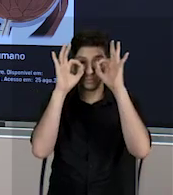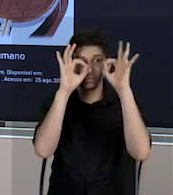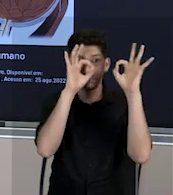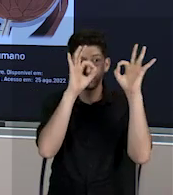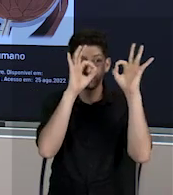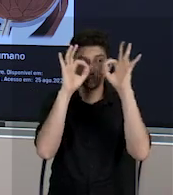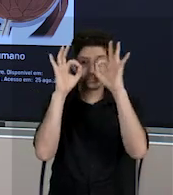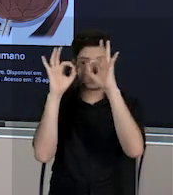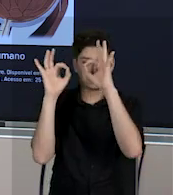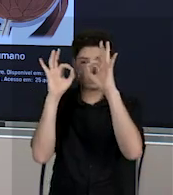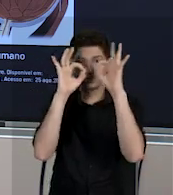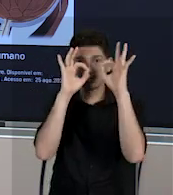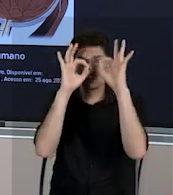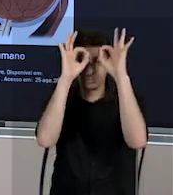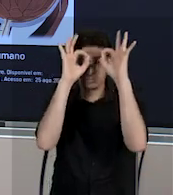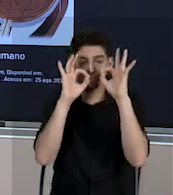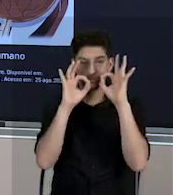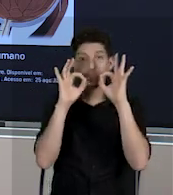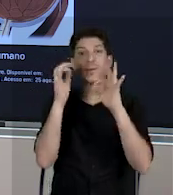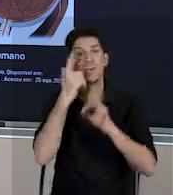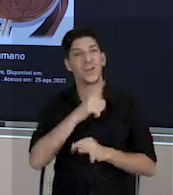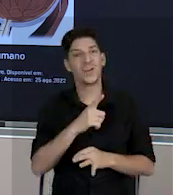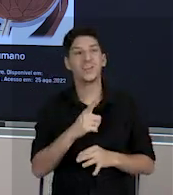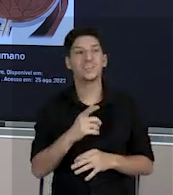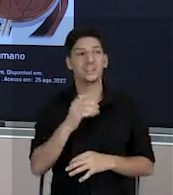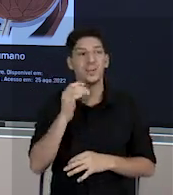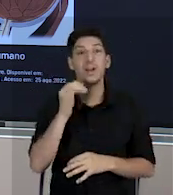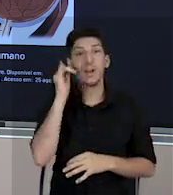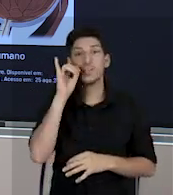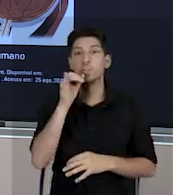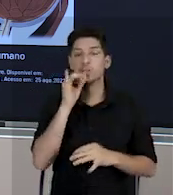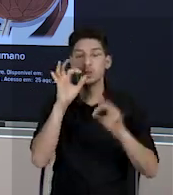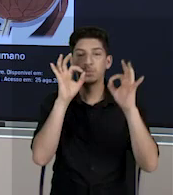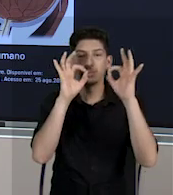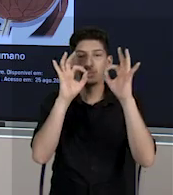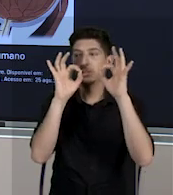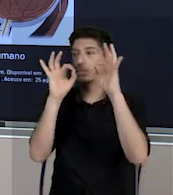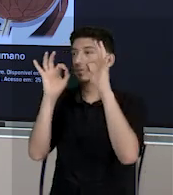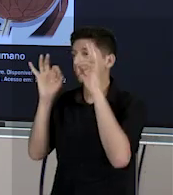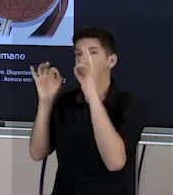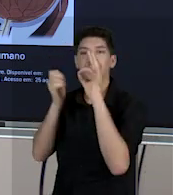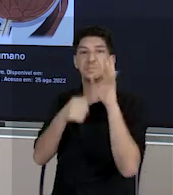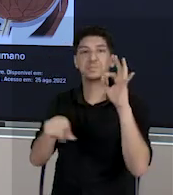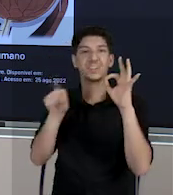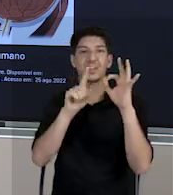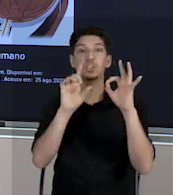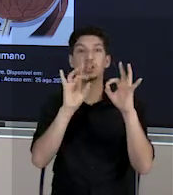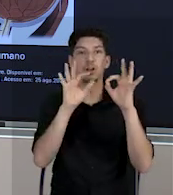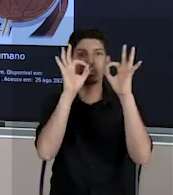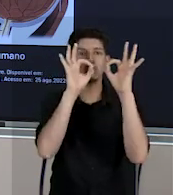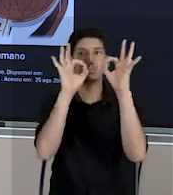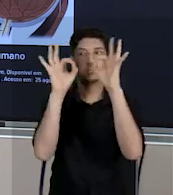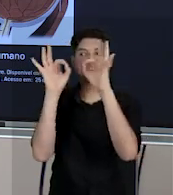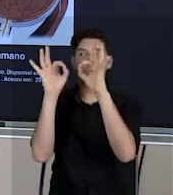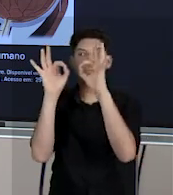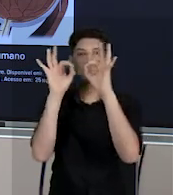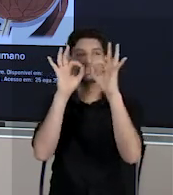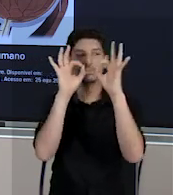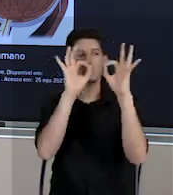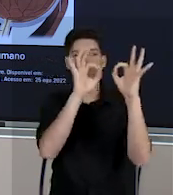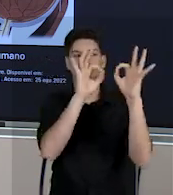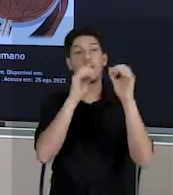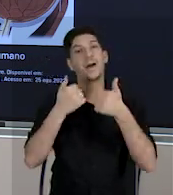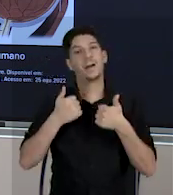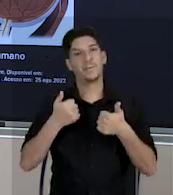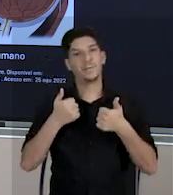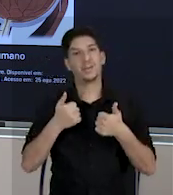identificar tudo que está à nossa volta sem precisar, né, um movimento da cabeça também. E quem garante essa movimentação são esses músculos associados